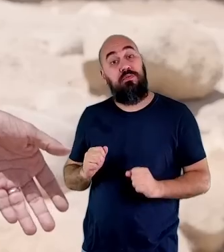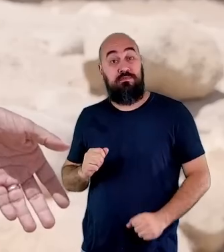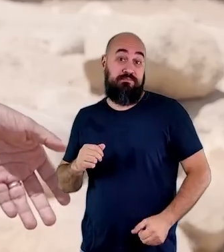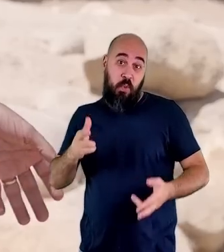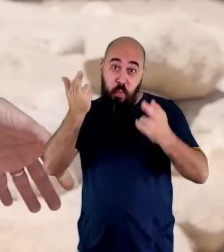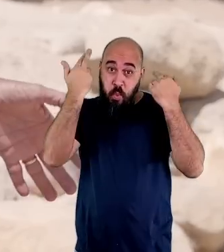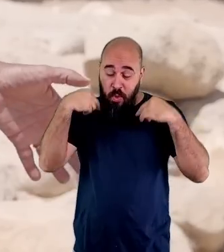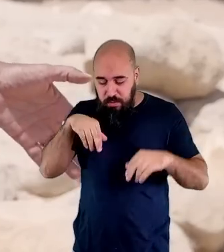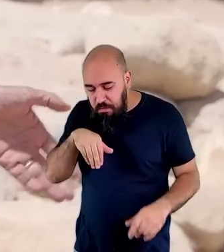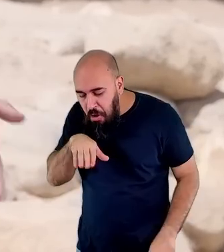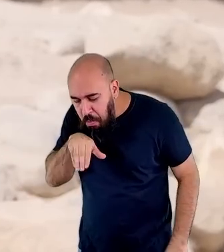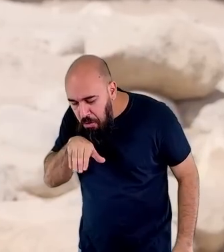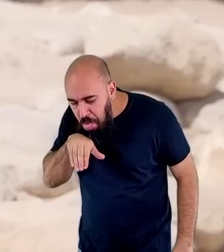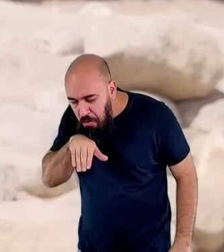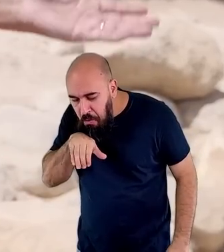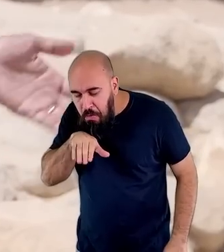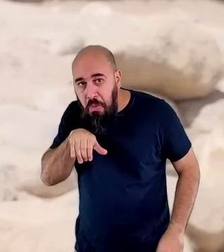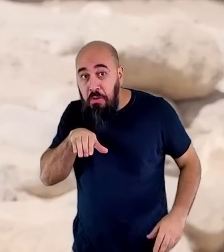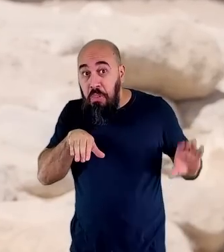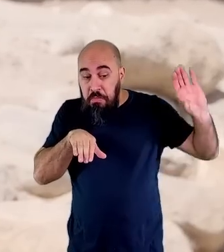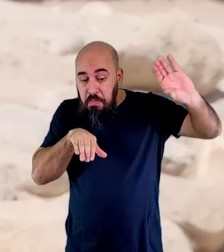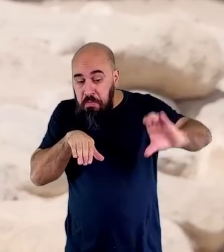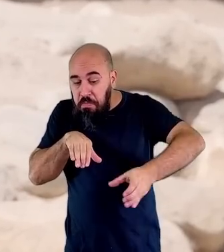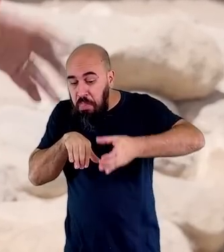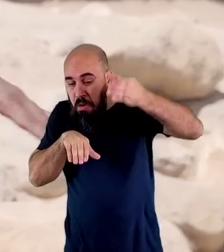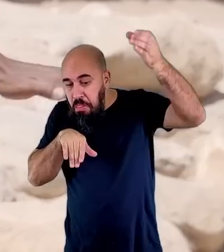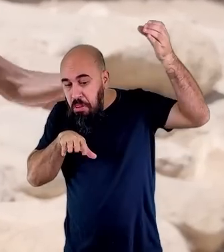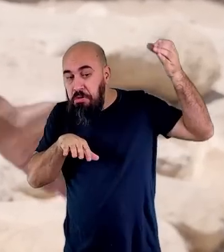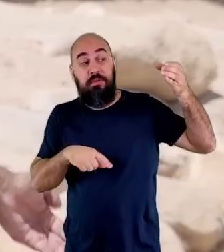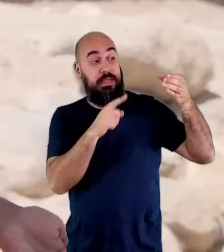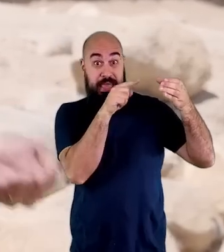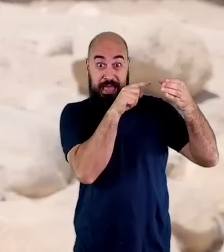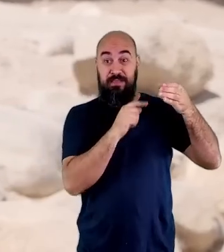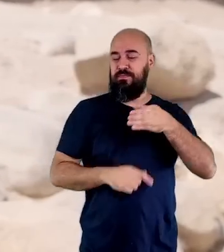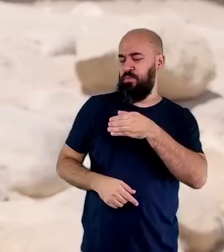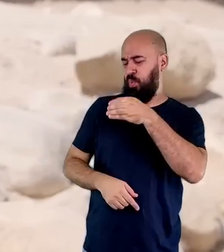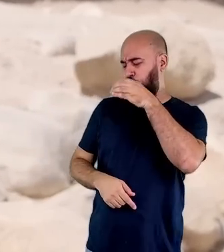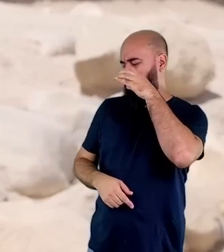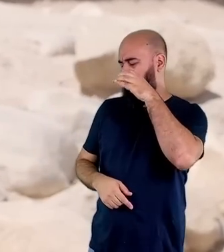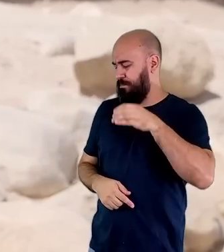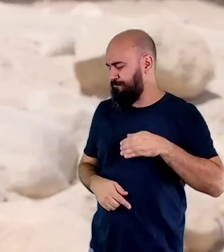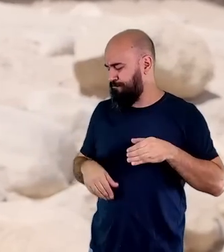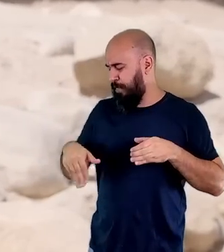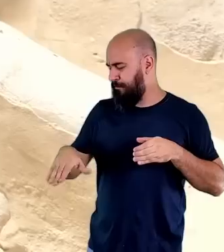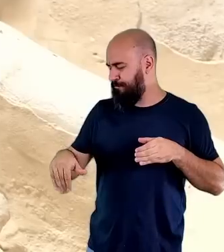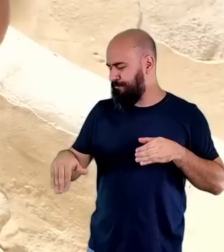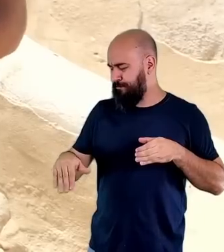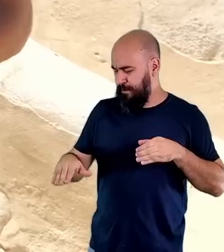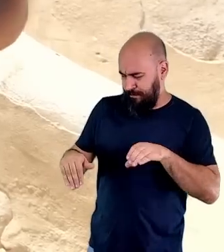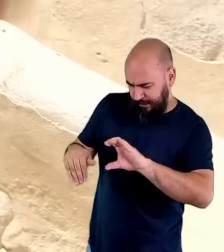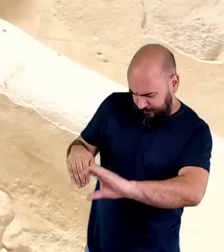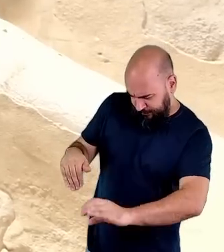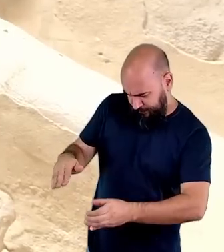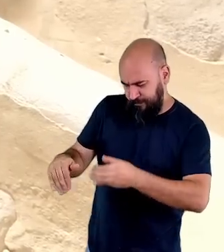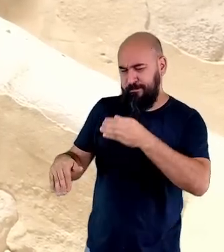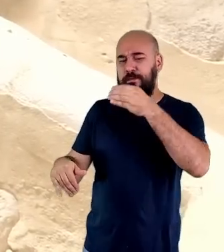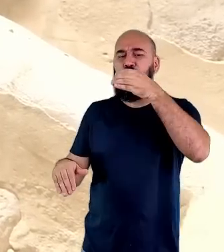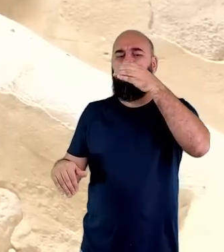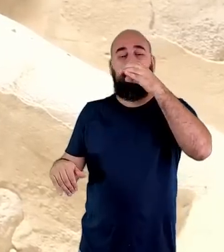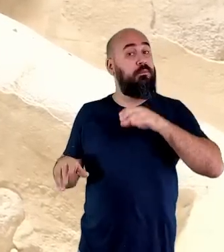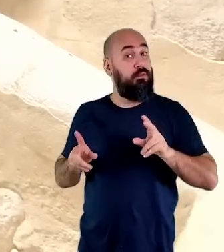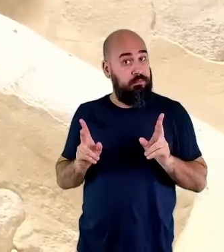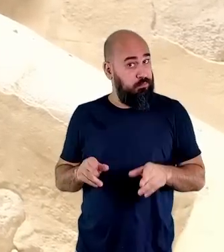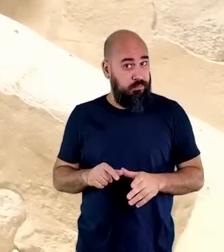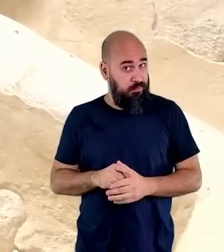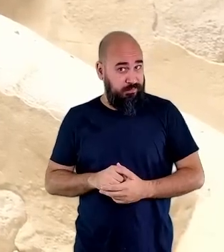água aqui e quando o pastor de ovelhas estava com sede, ele também pegava da mesma água e bebia. Às vezes também